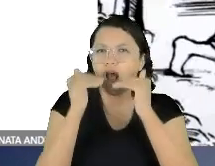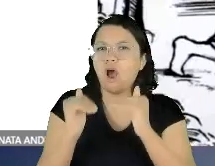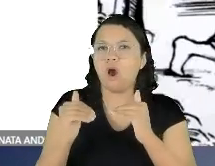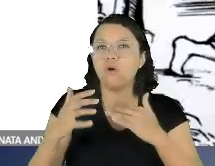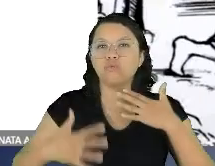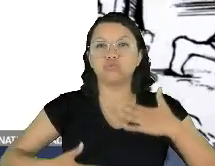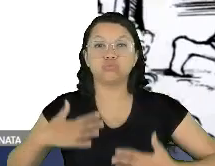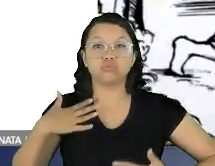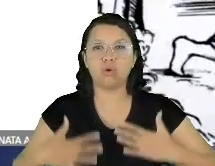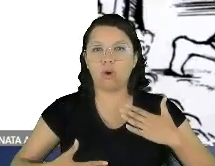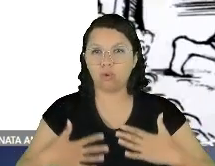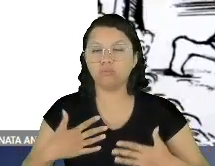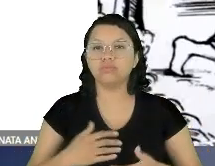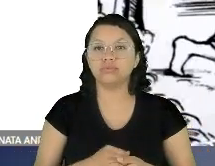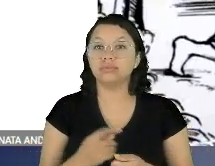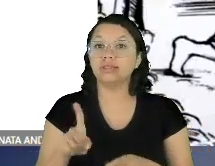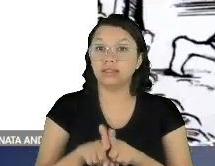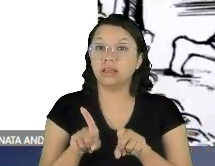vidas.